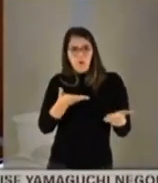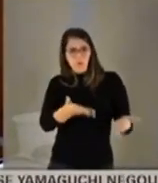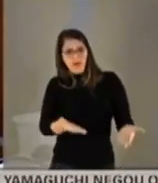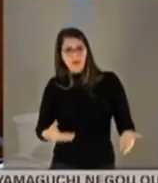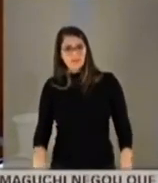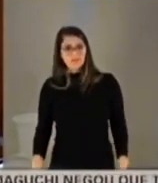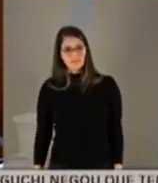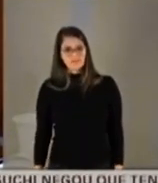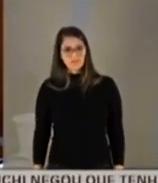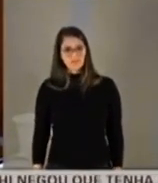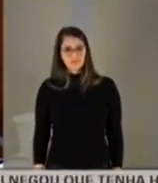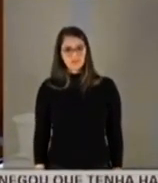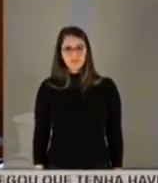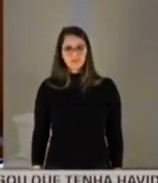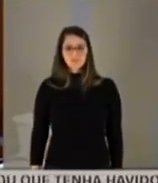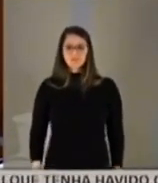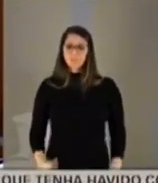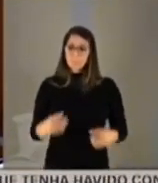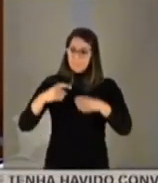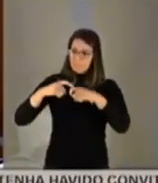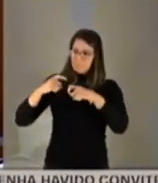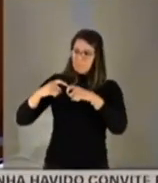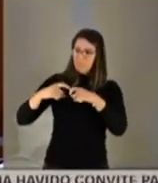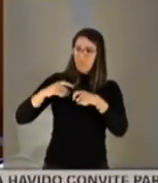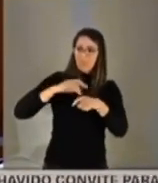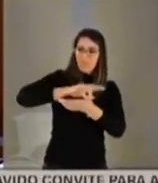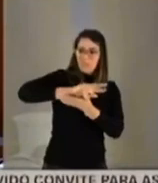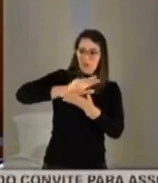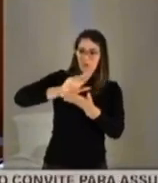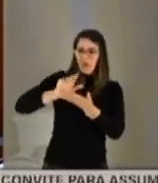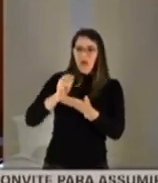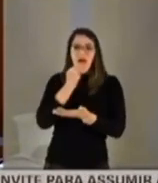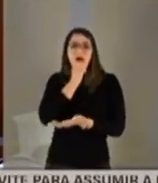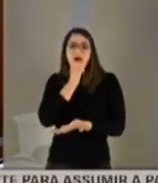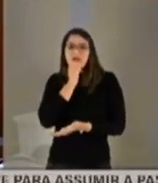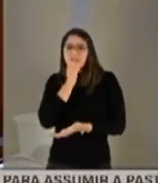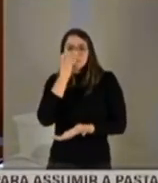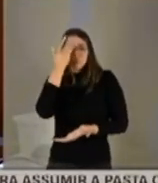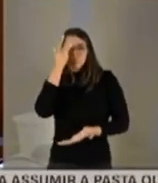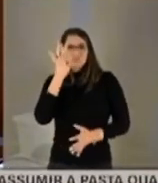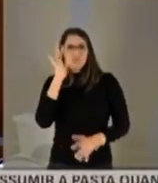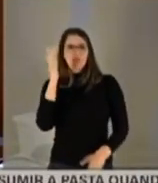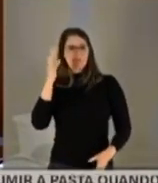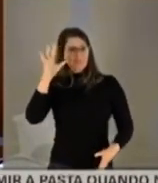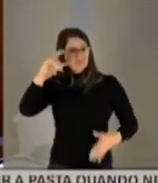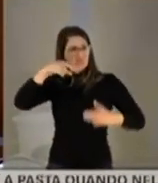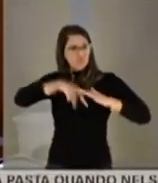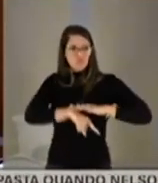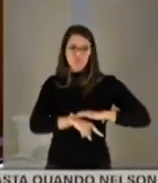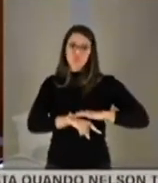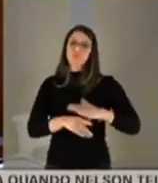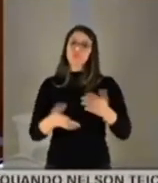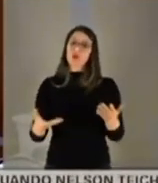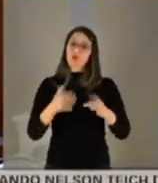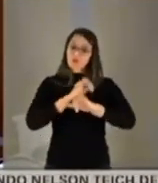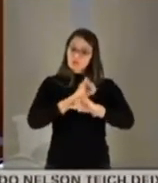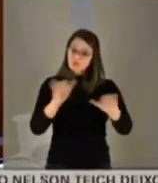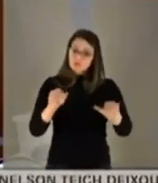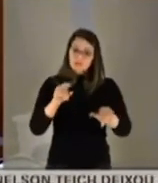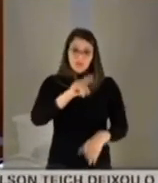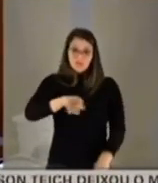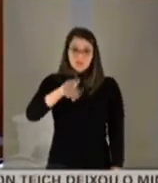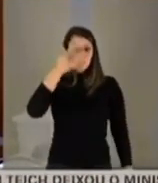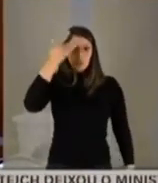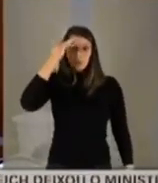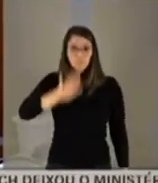que muitos médicos e infectologistas ainda não dominam. Então, eu quero dizer à senhora, a senhora não sabe